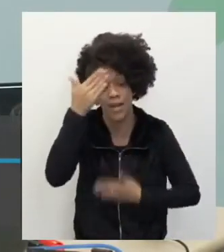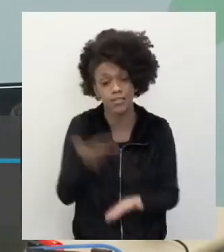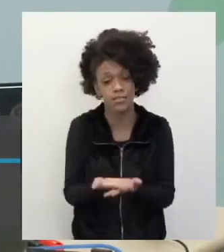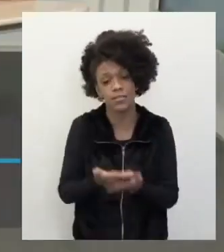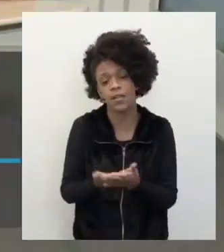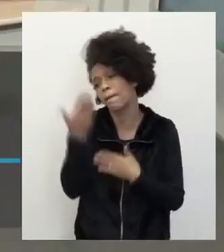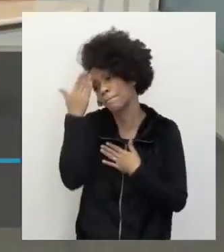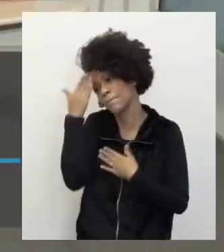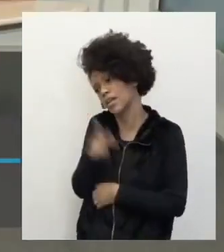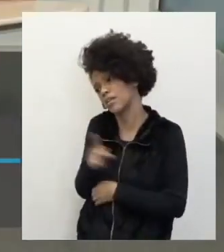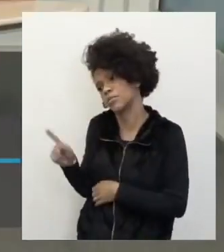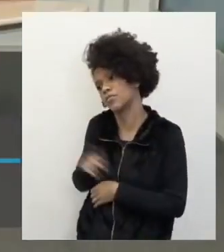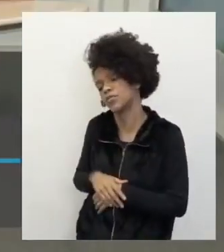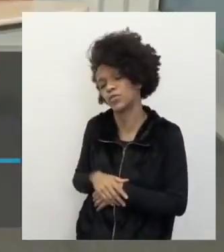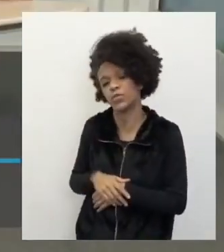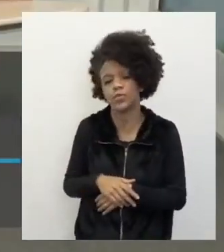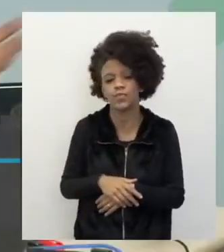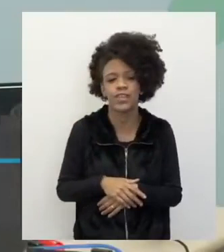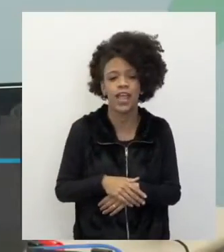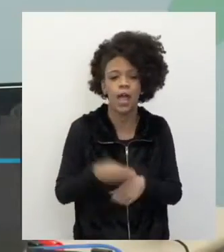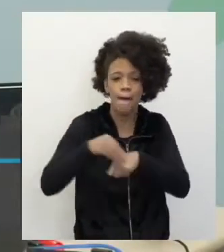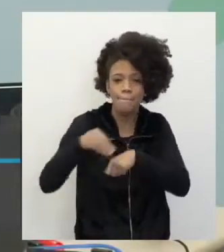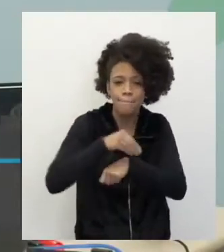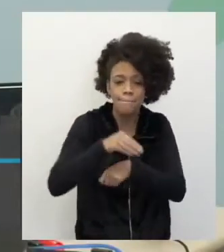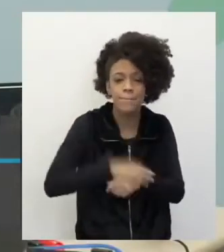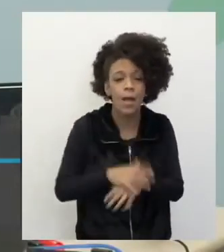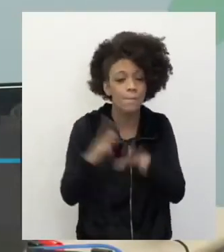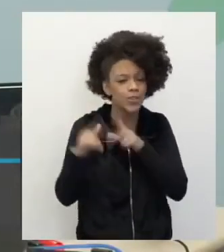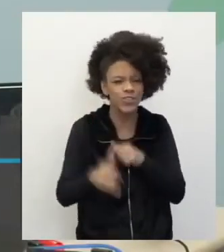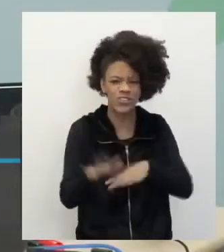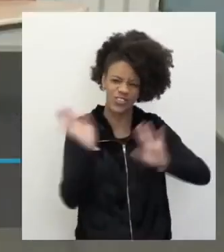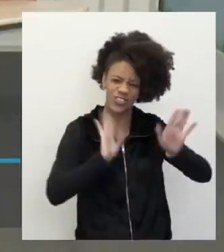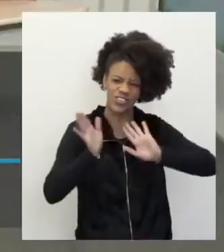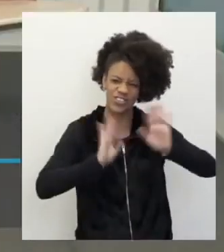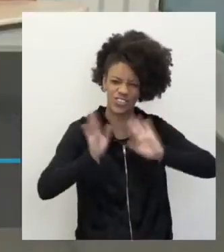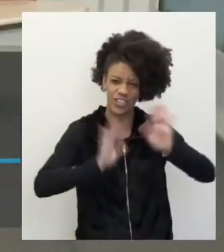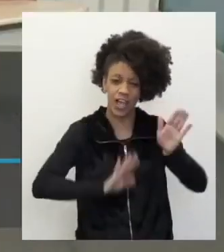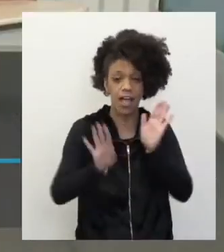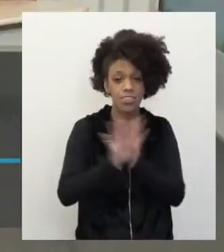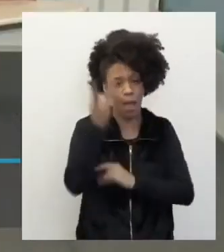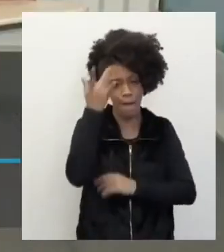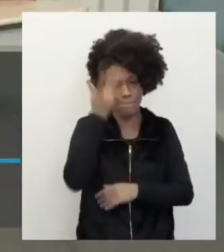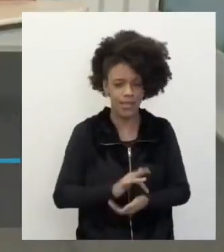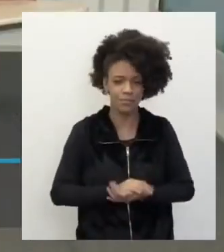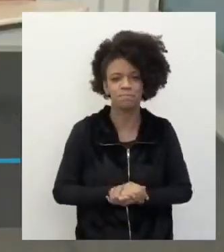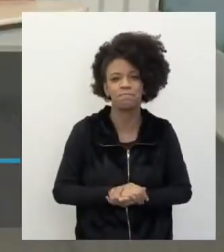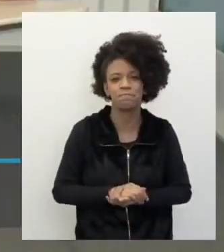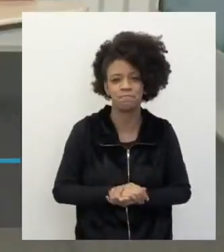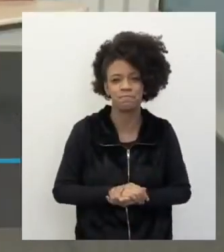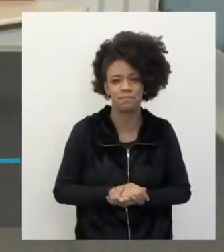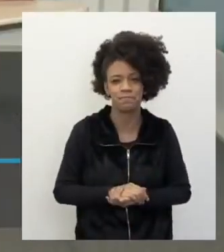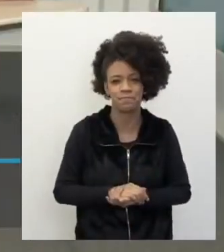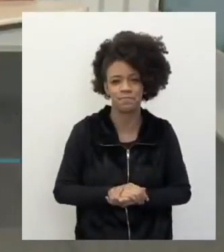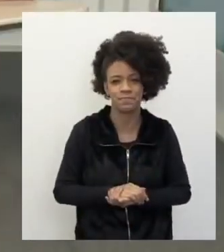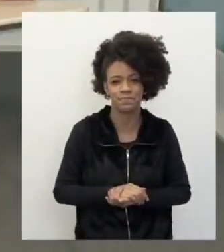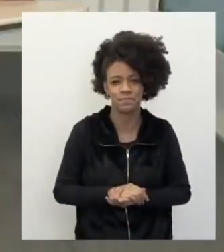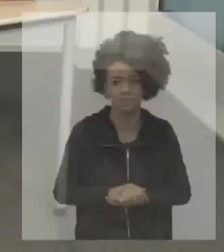Mauro, obrigada. Pela moderação, pela aula, por tudo. Gente, tchau. Até amanhã. Tchau, tchau.